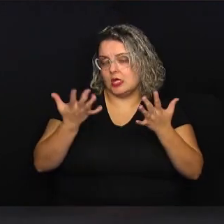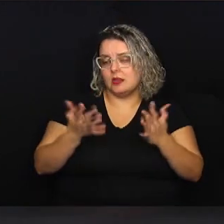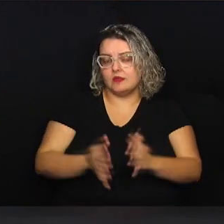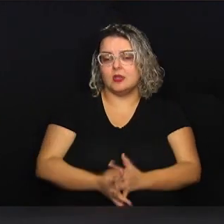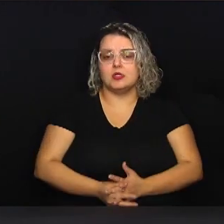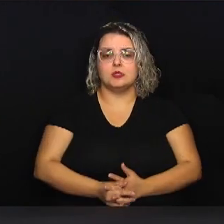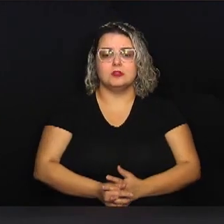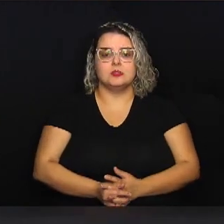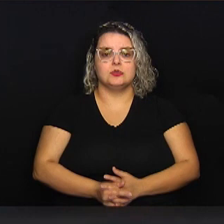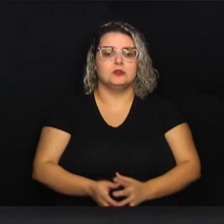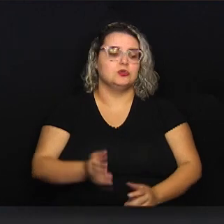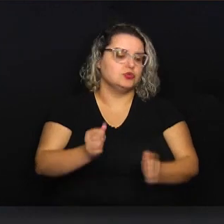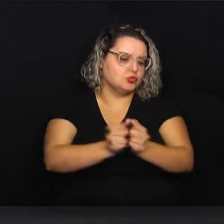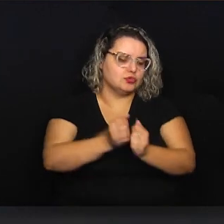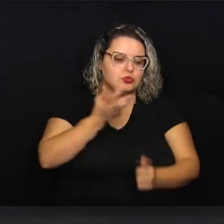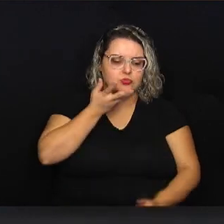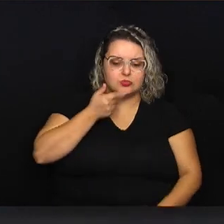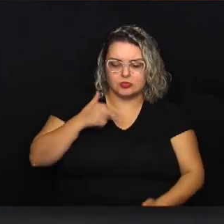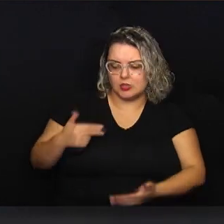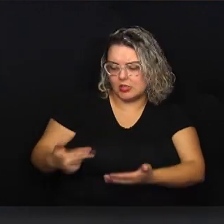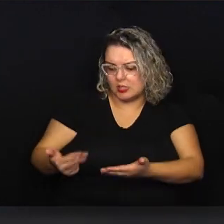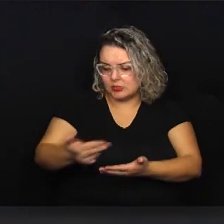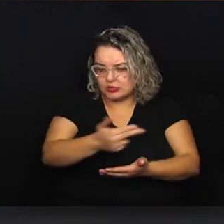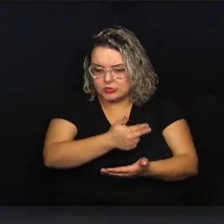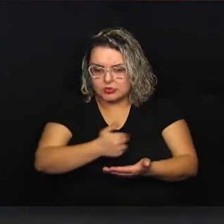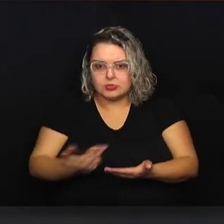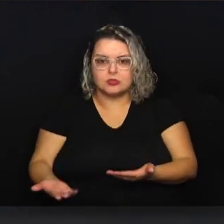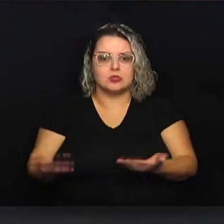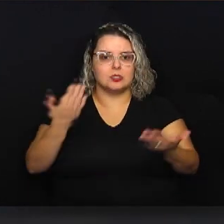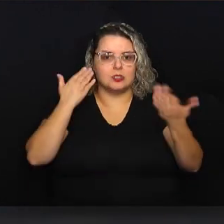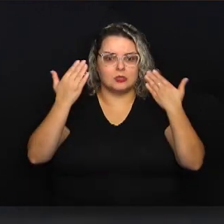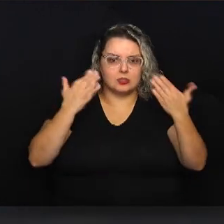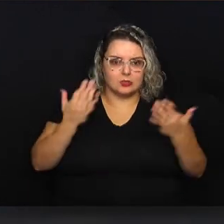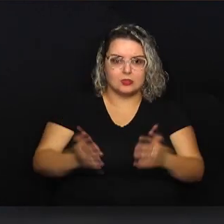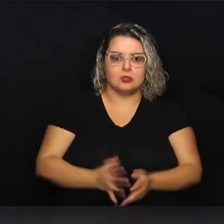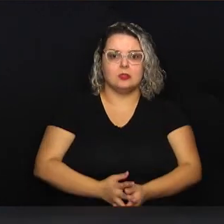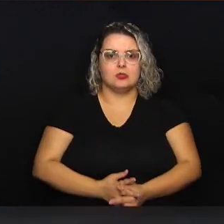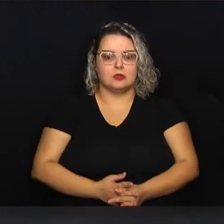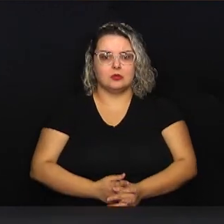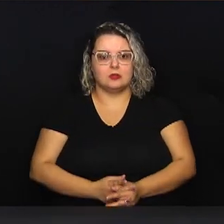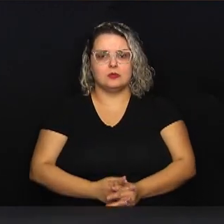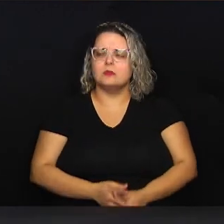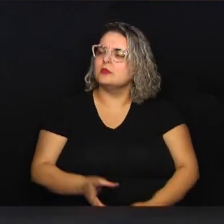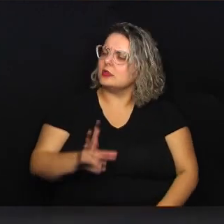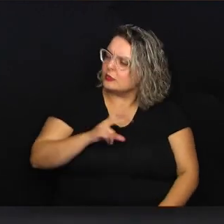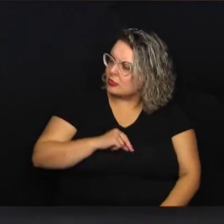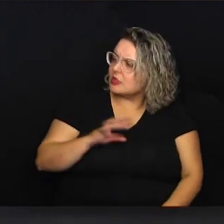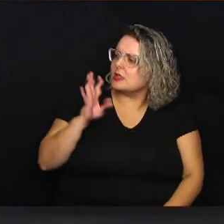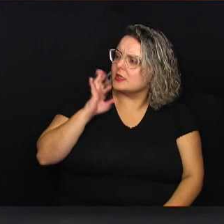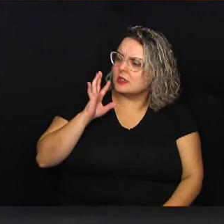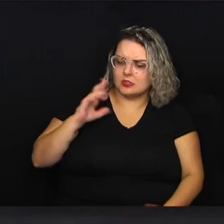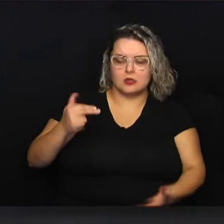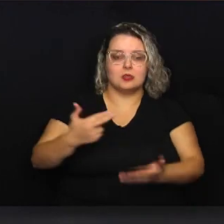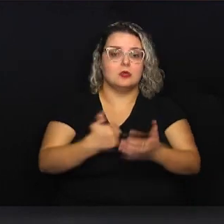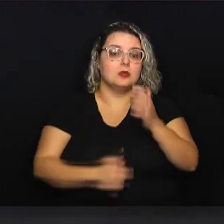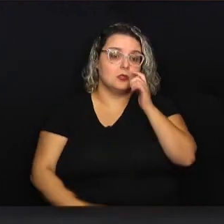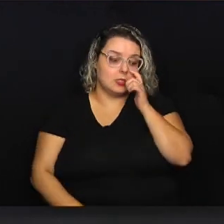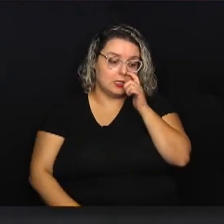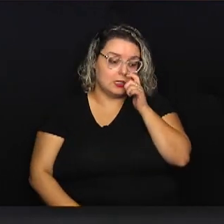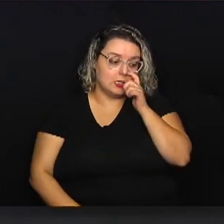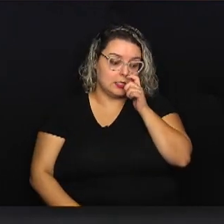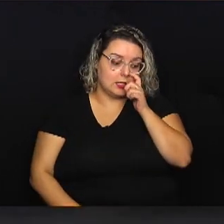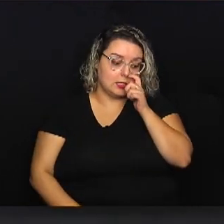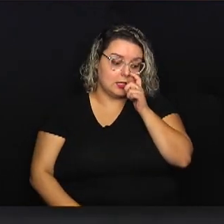e com as crianças desenhando, e a psicóloga lá, eu falei, pô, que bacana o desenho. Ela falou assim,